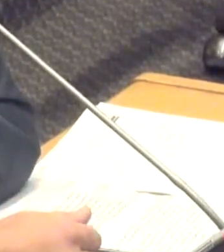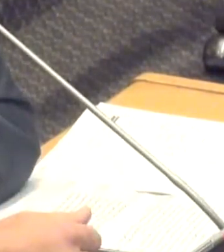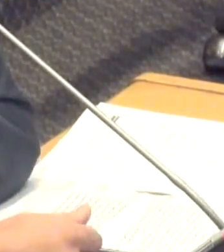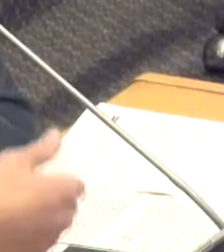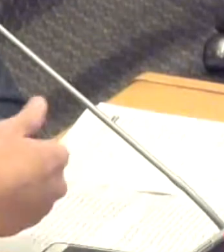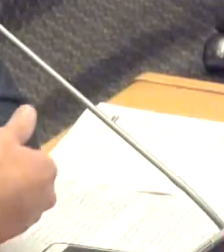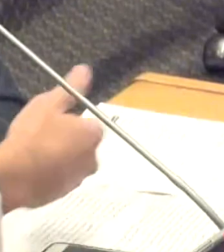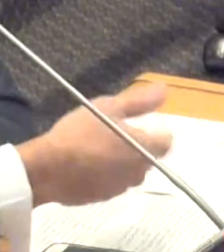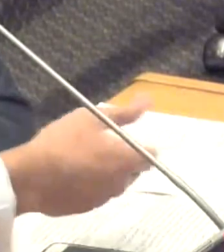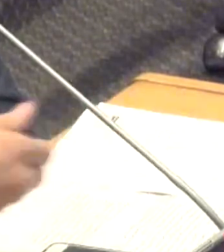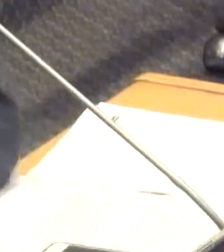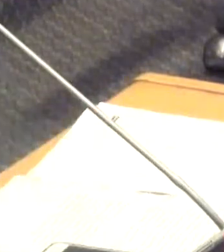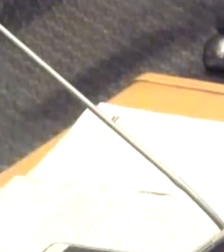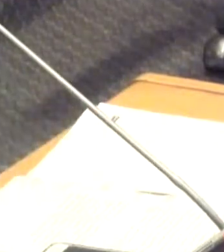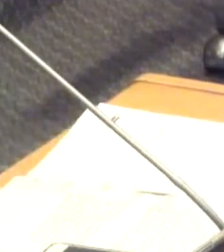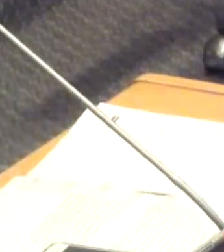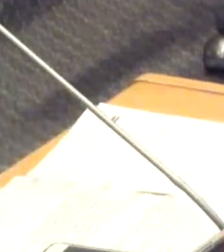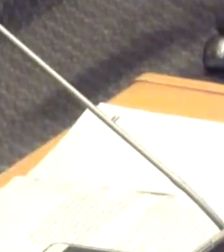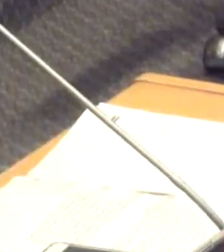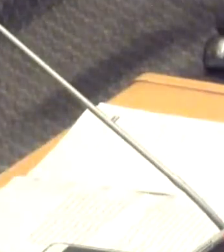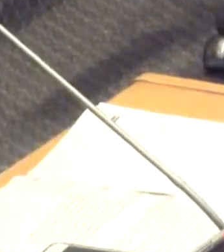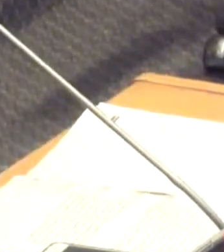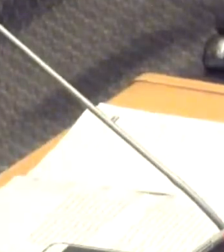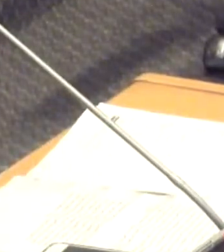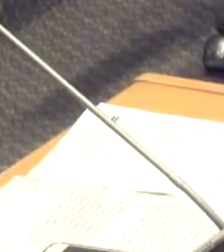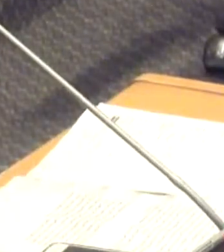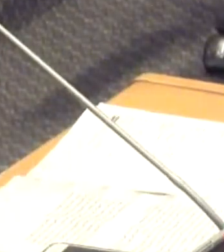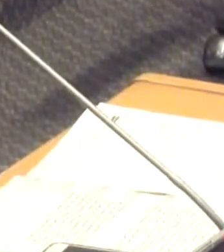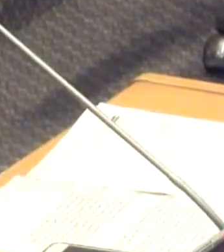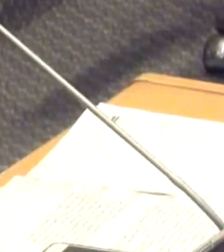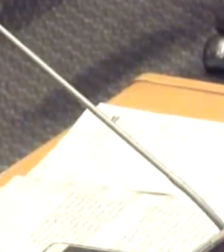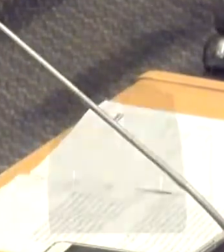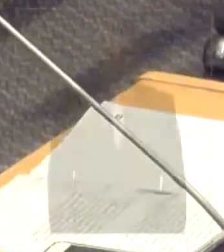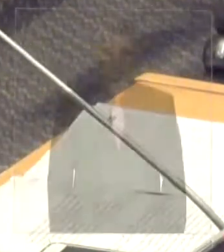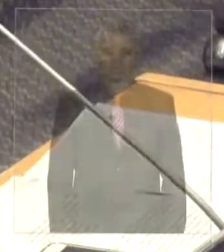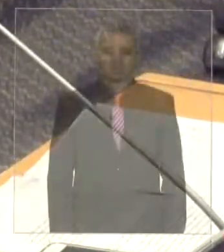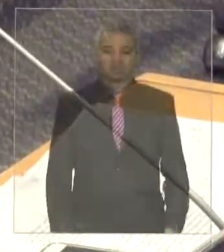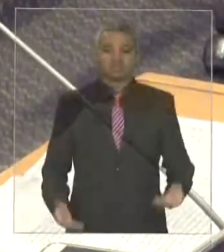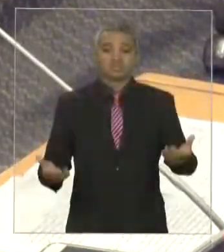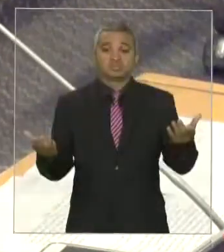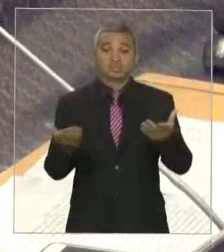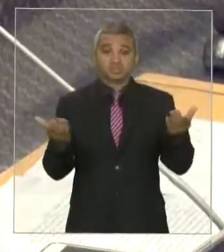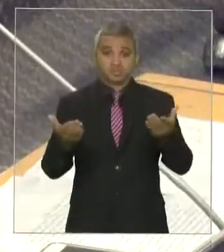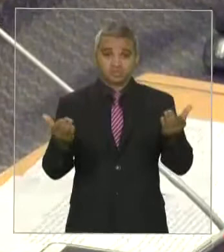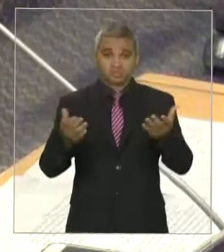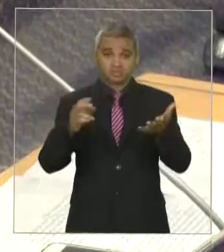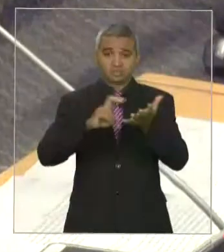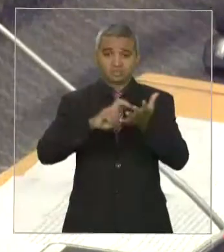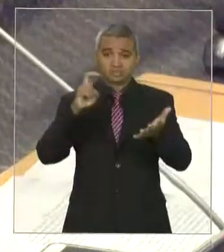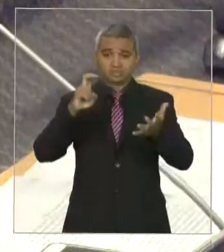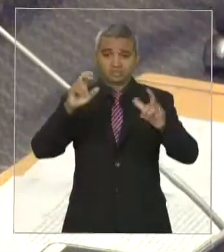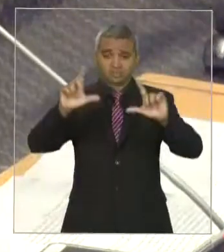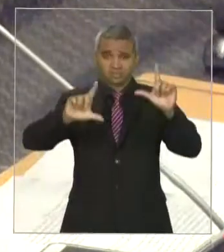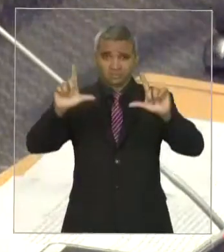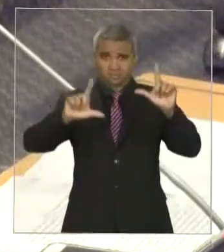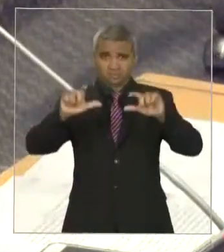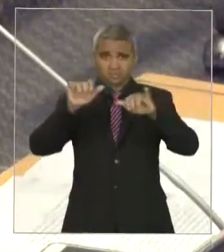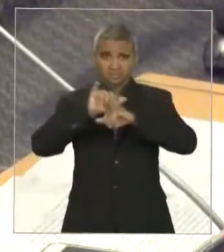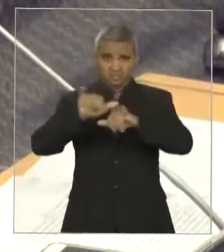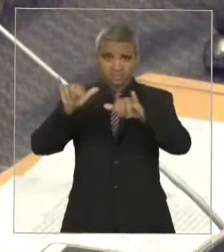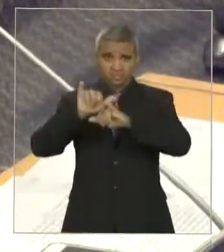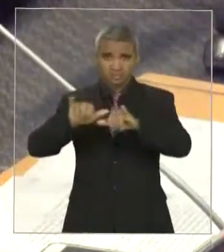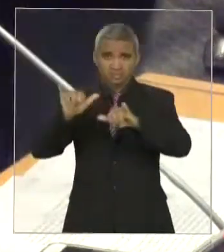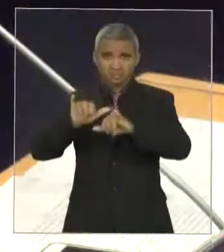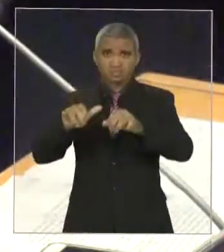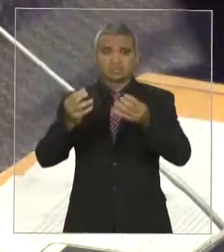políticas. Hoje eu vi uma repetição disso. A Globo não teve, e falando com jornalistas, ficaram